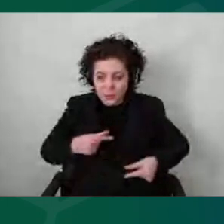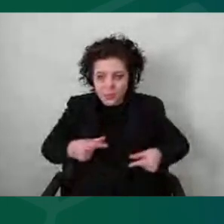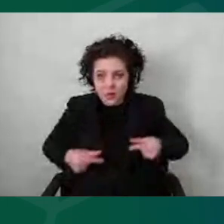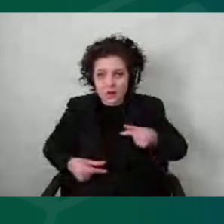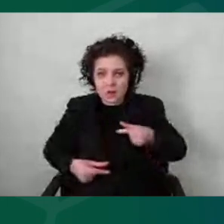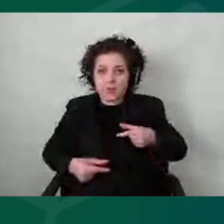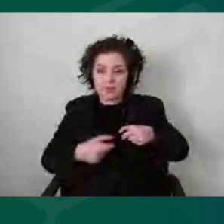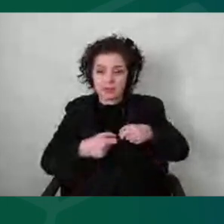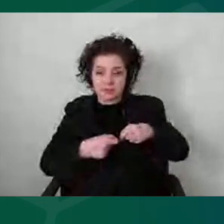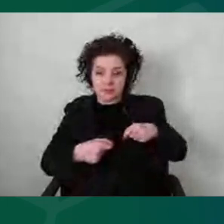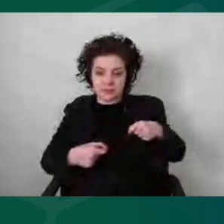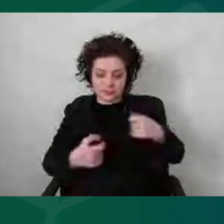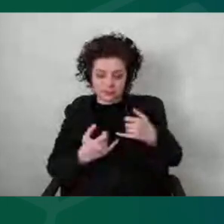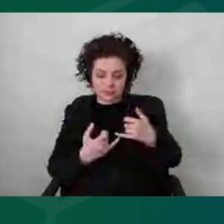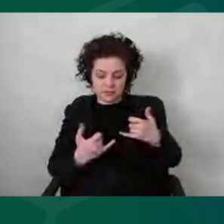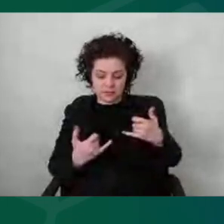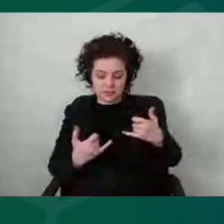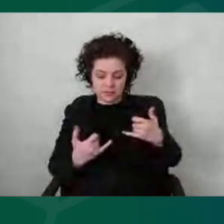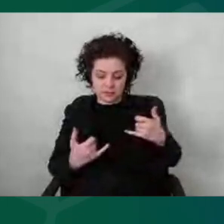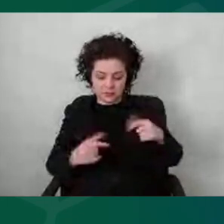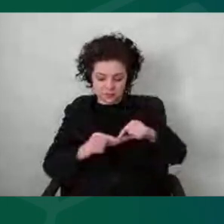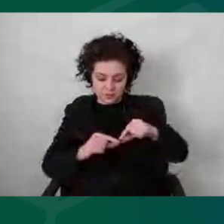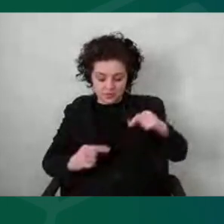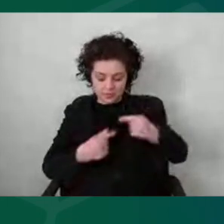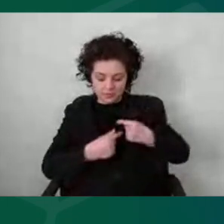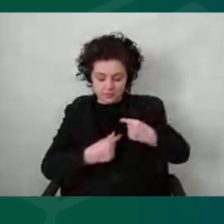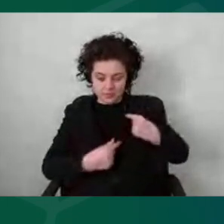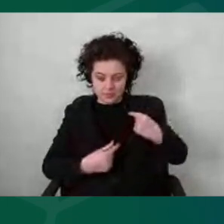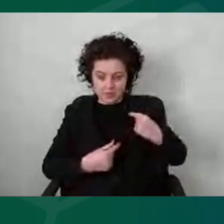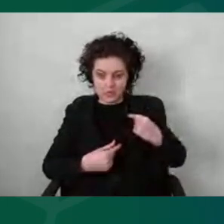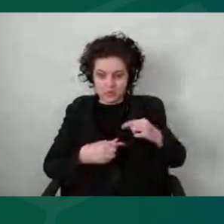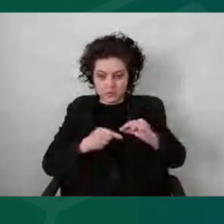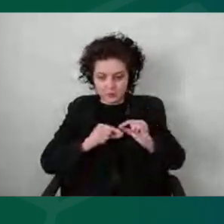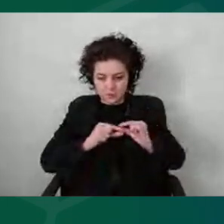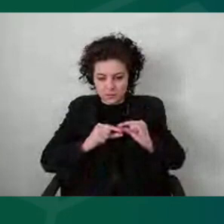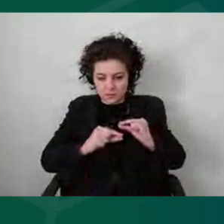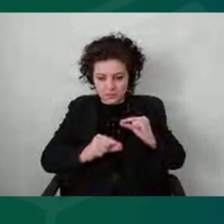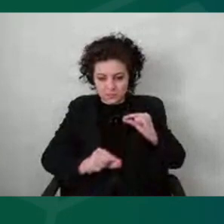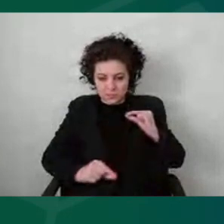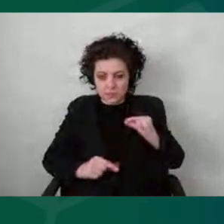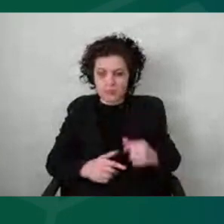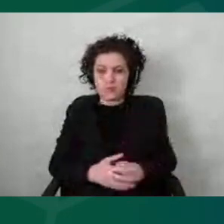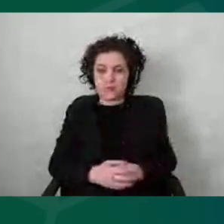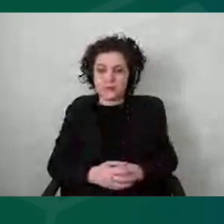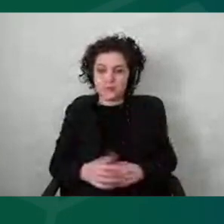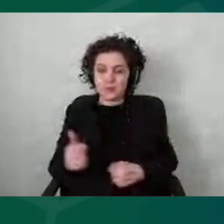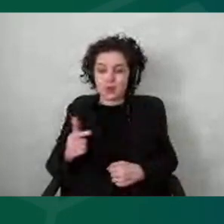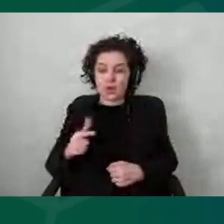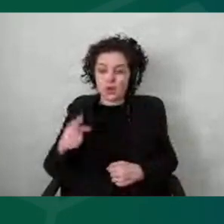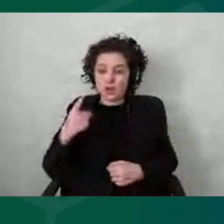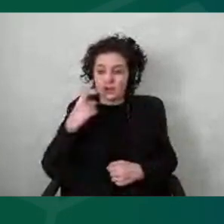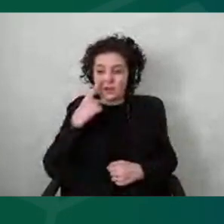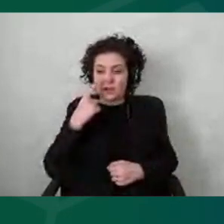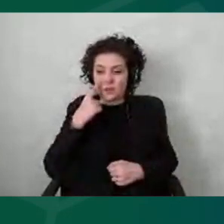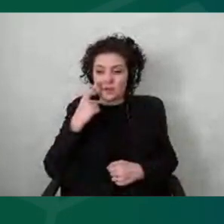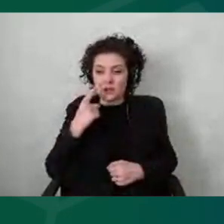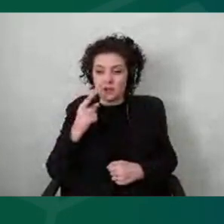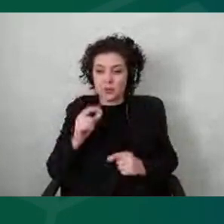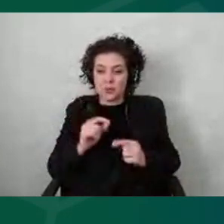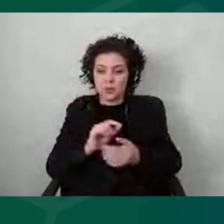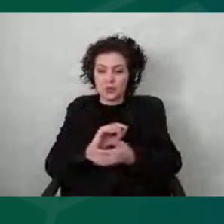E, finalmente, no próximo, nós observamos que há uma intensa destruição